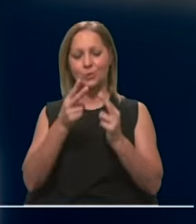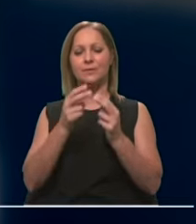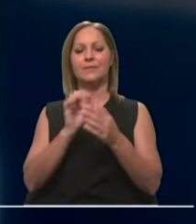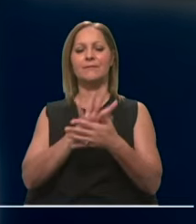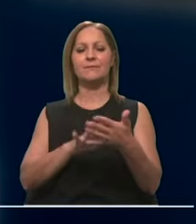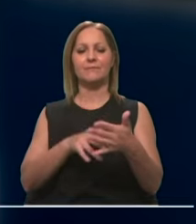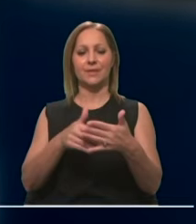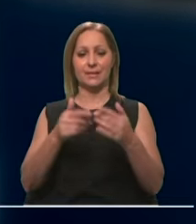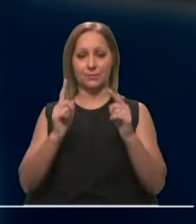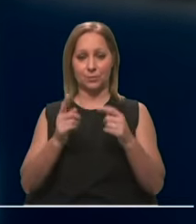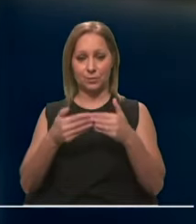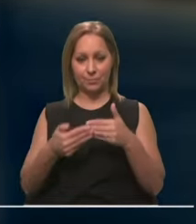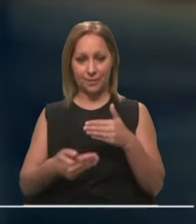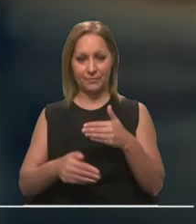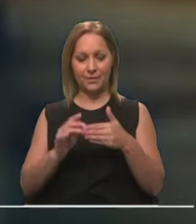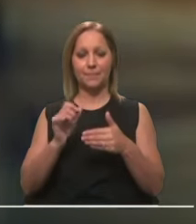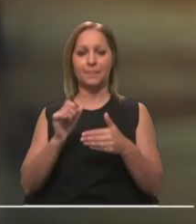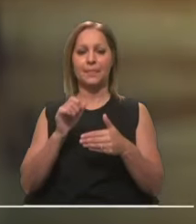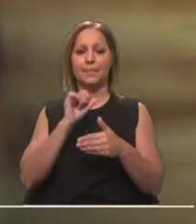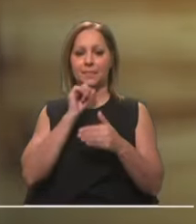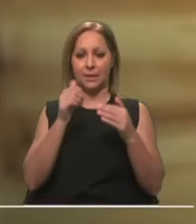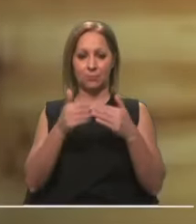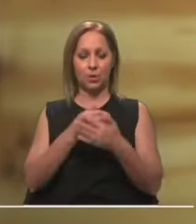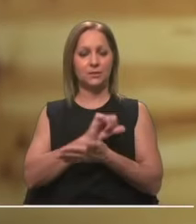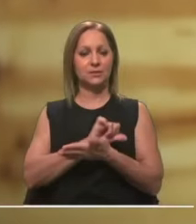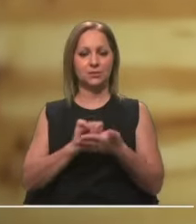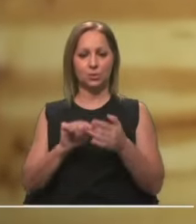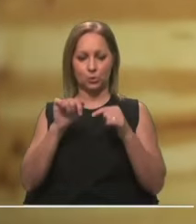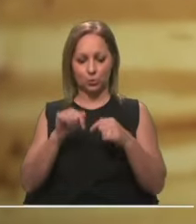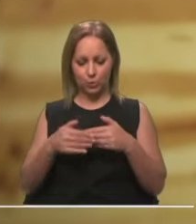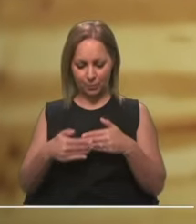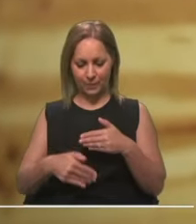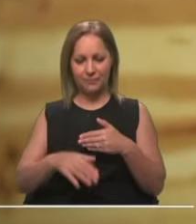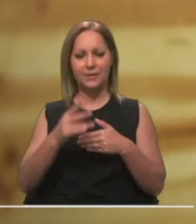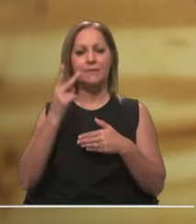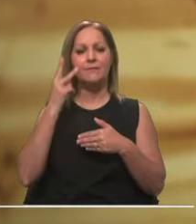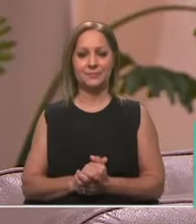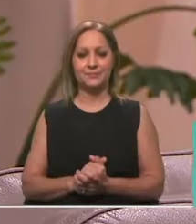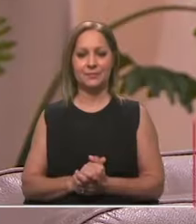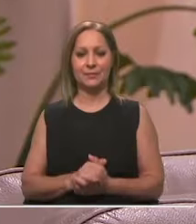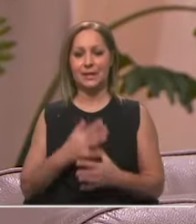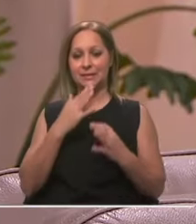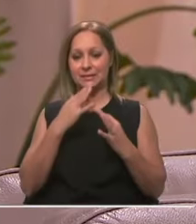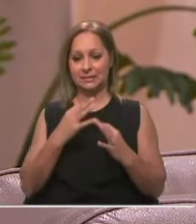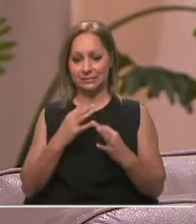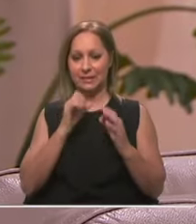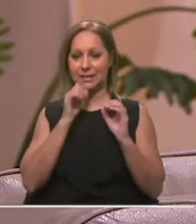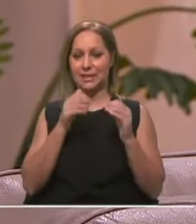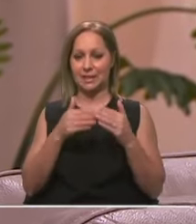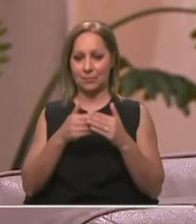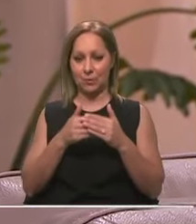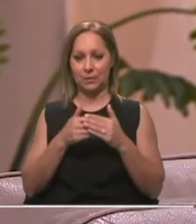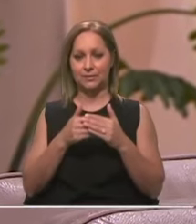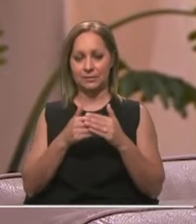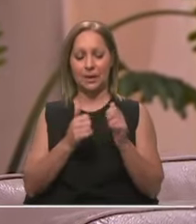A partir de hoje, vou desistir da morte. A partir de hoje, vou viver devagar. A morte sempre me acompanhou mais que a